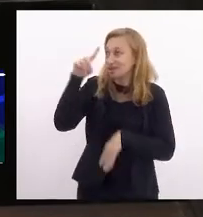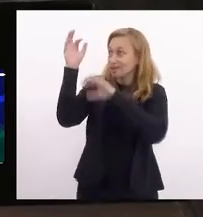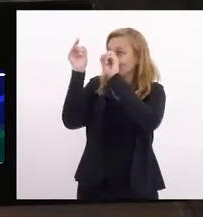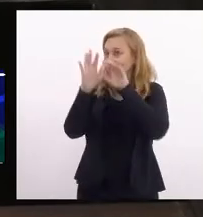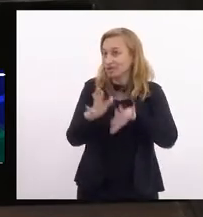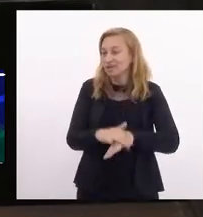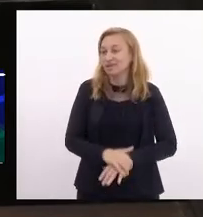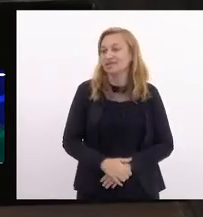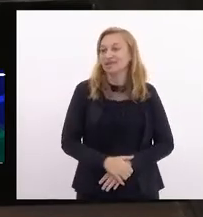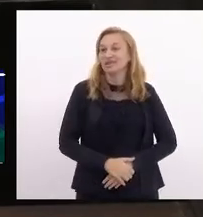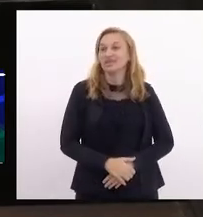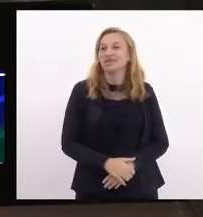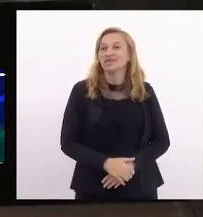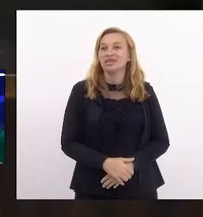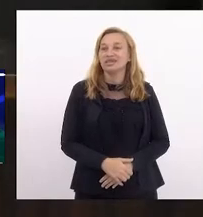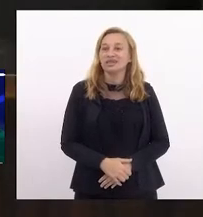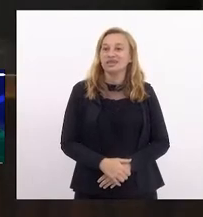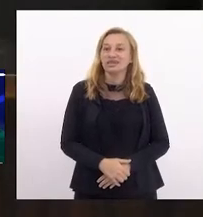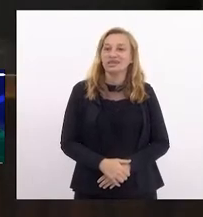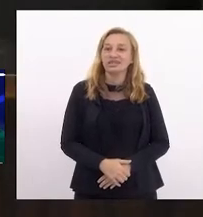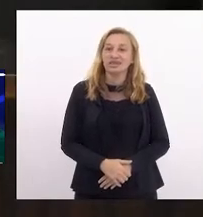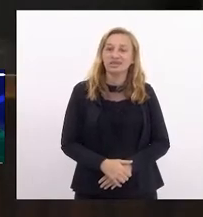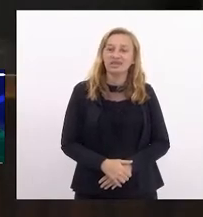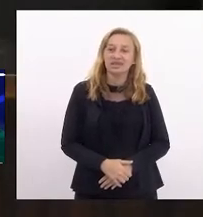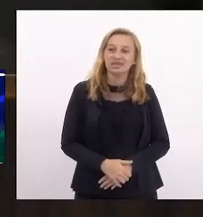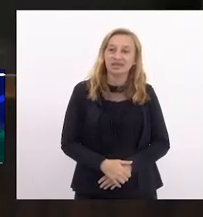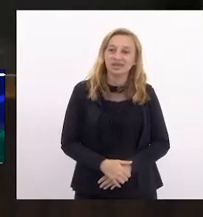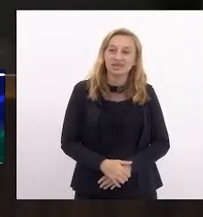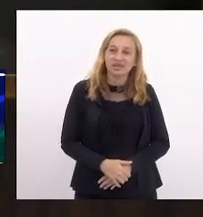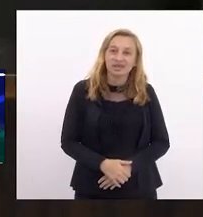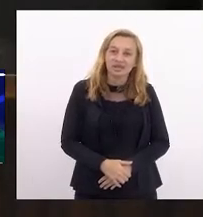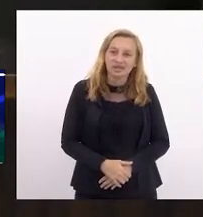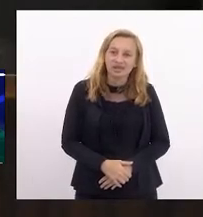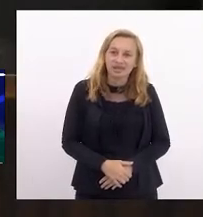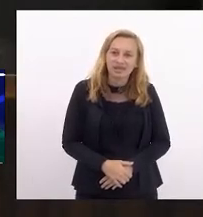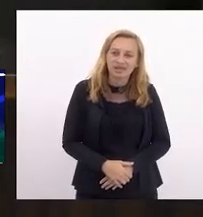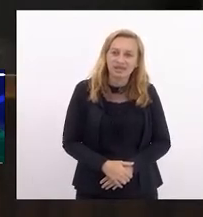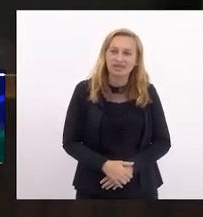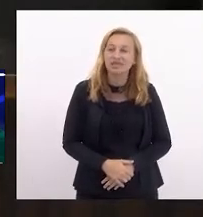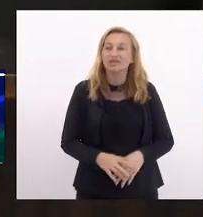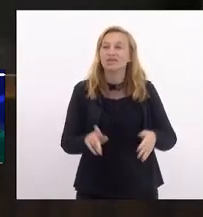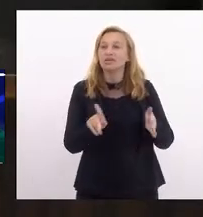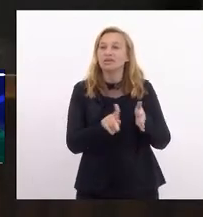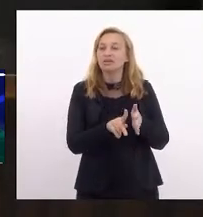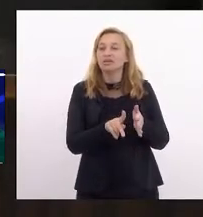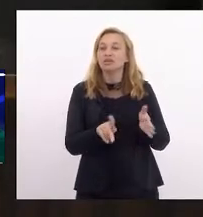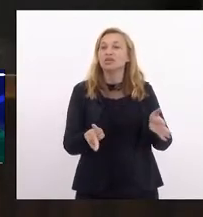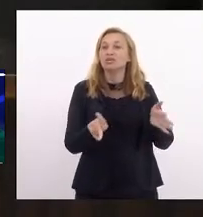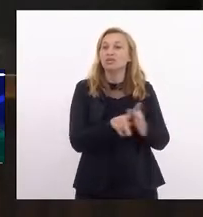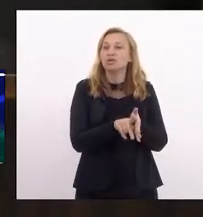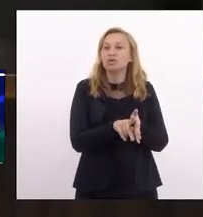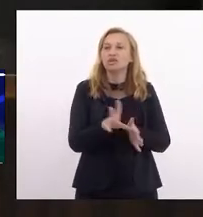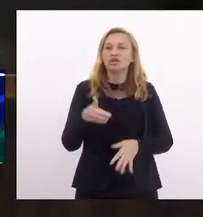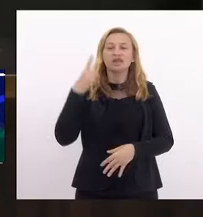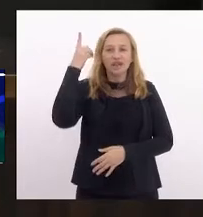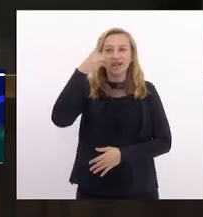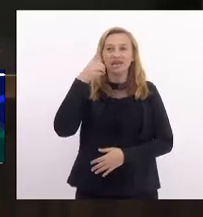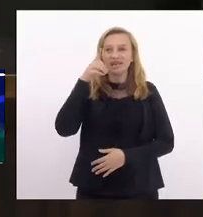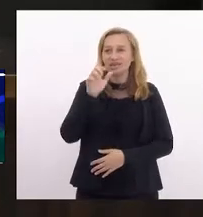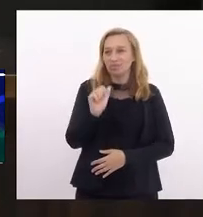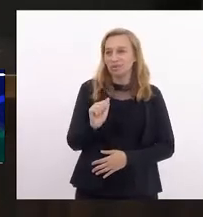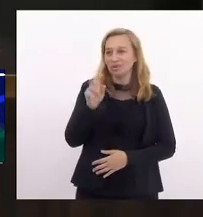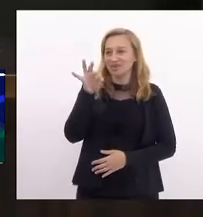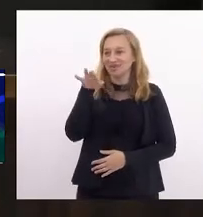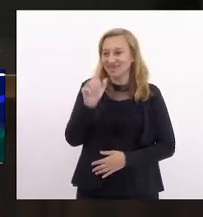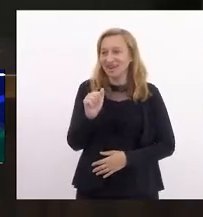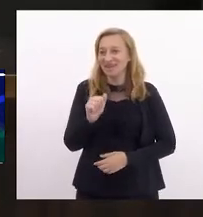abençoe e com a palavra o autor do projeto Deputado Átila Nunes